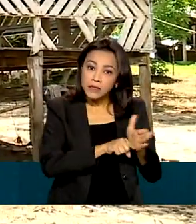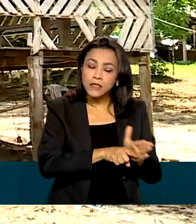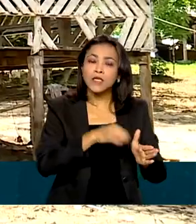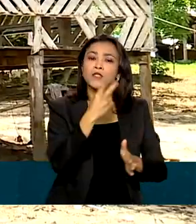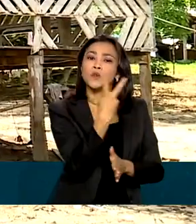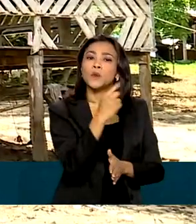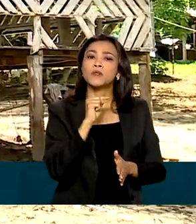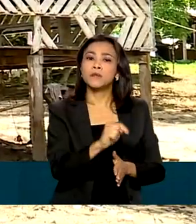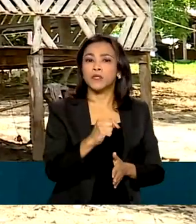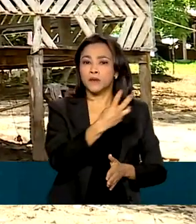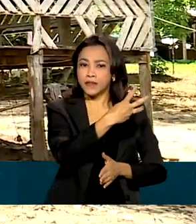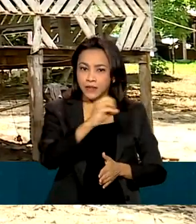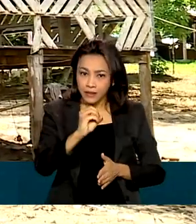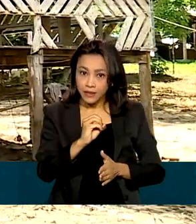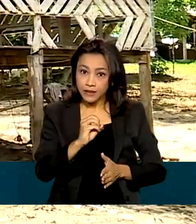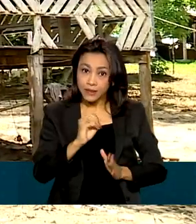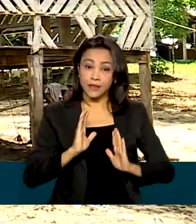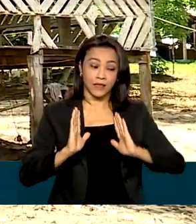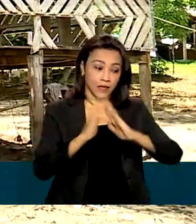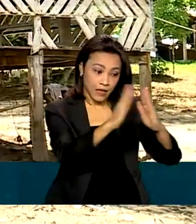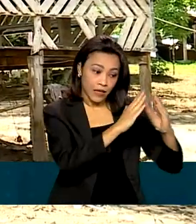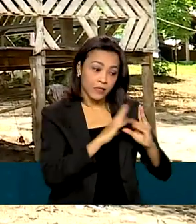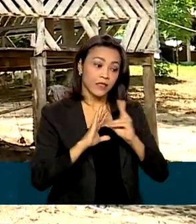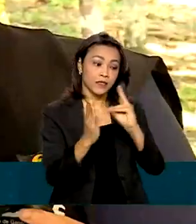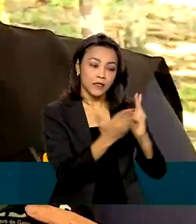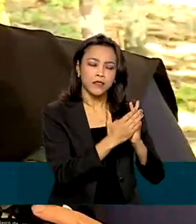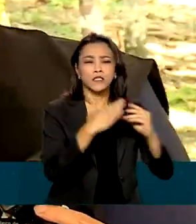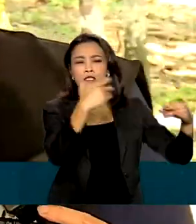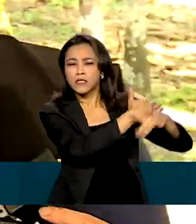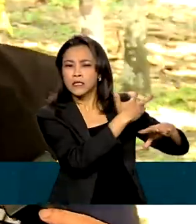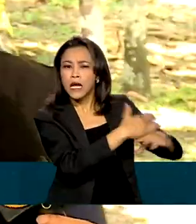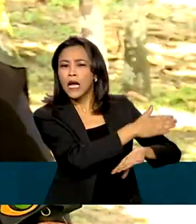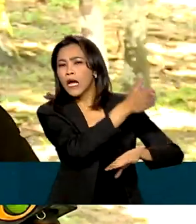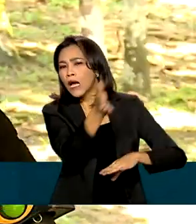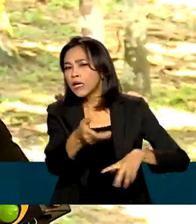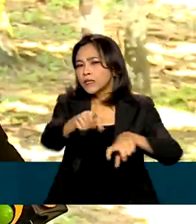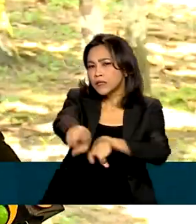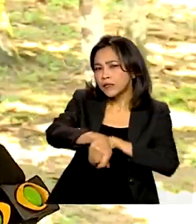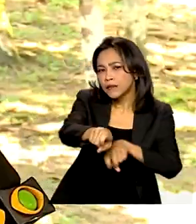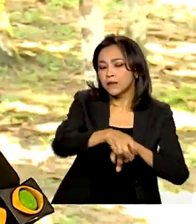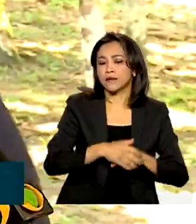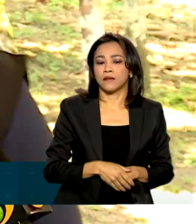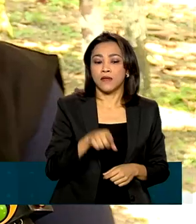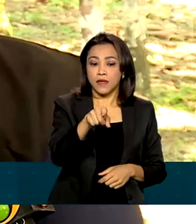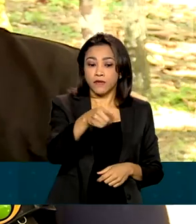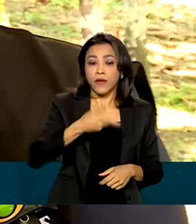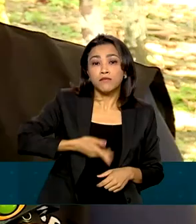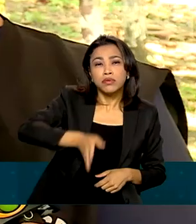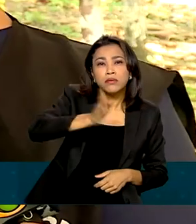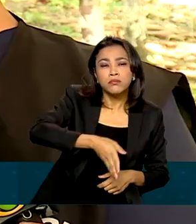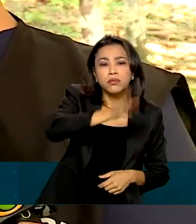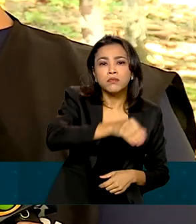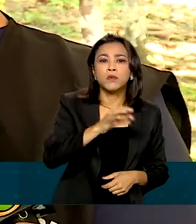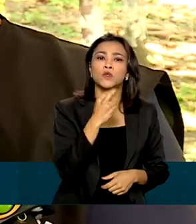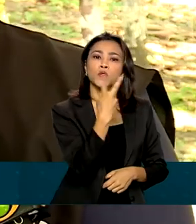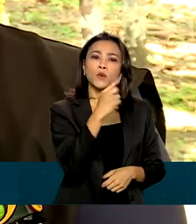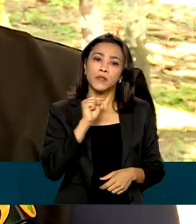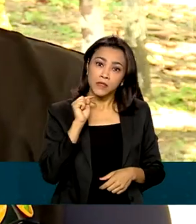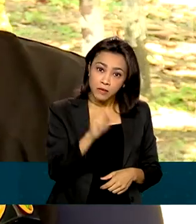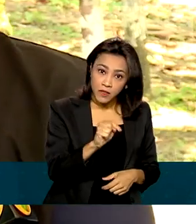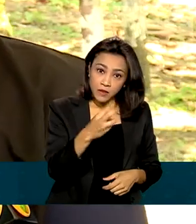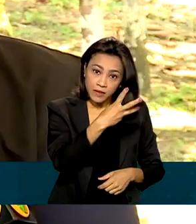2300 aldeias entre áreas urbanas e rurais no Amazonas o senso deve percorrer cerca de duas mil e trezentas